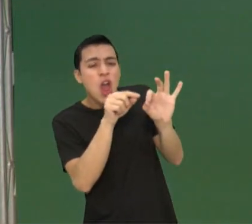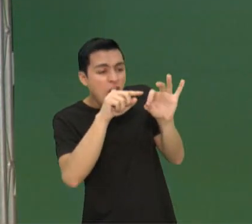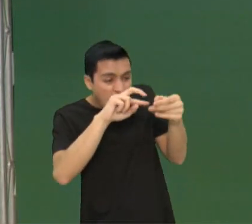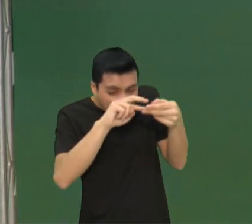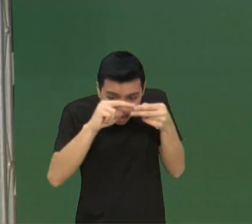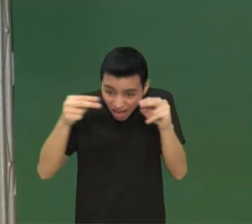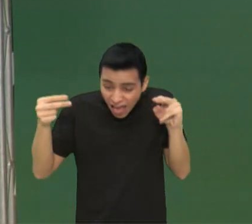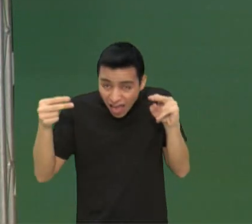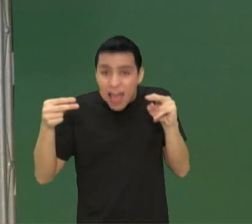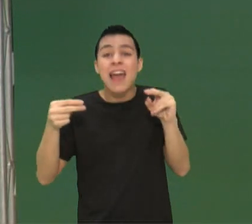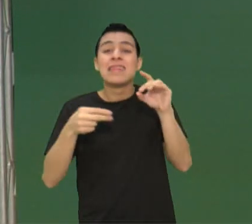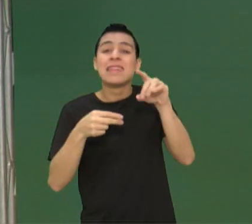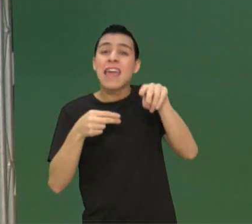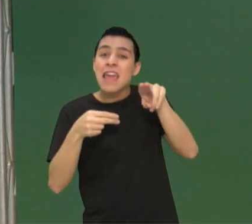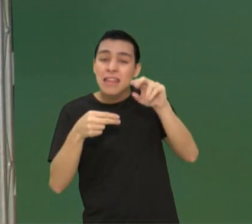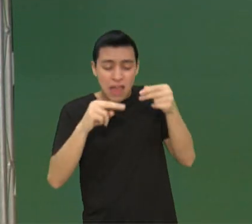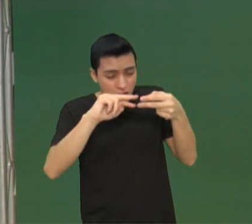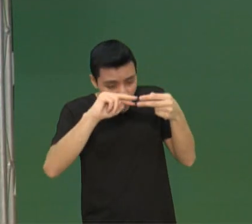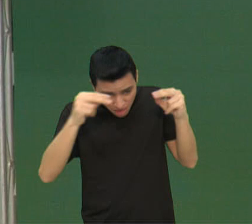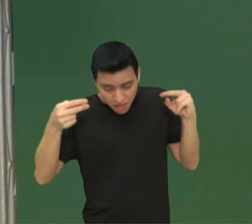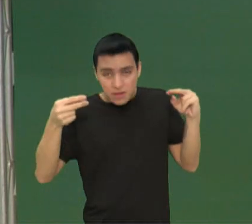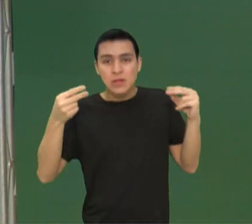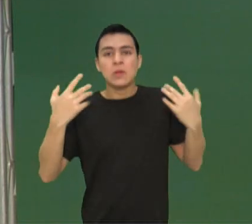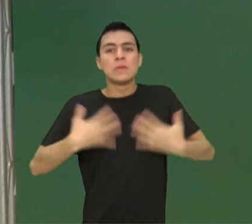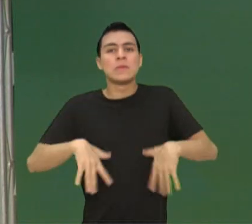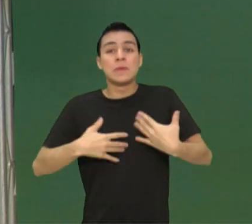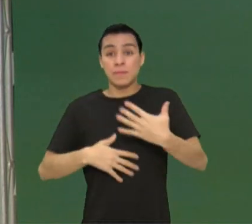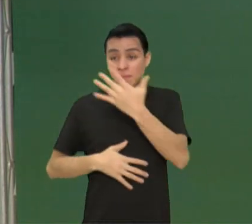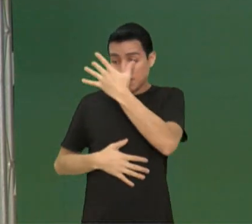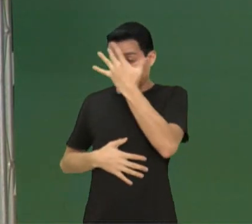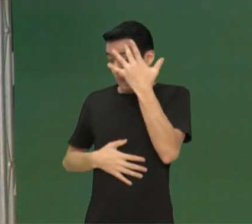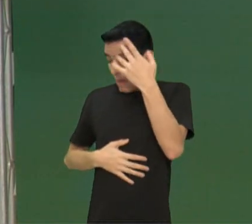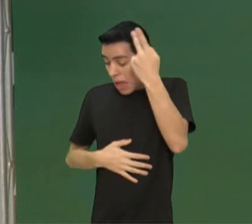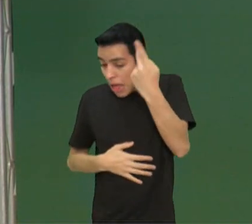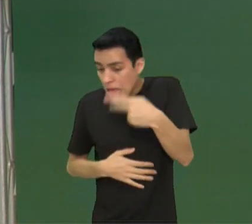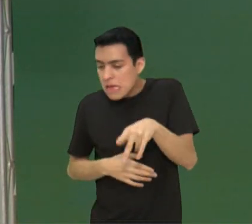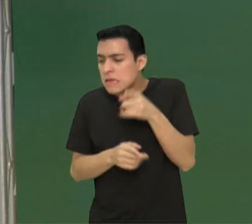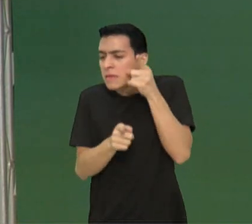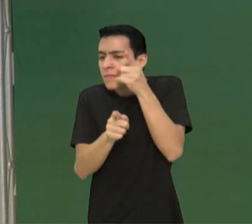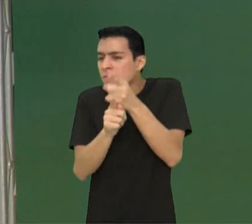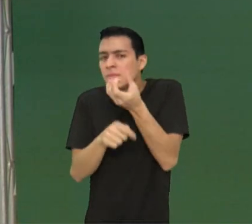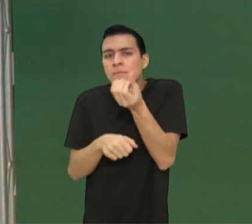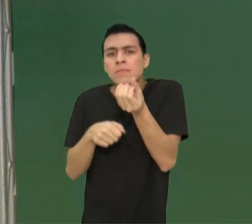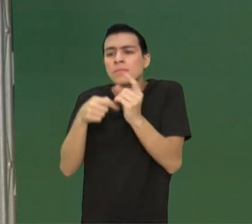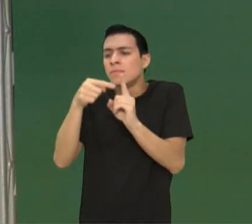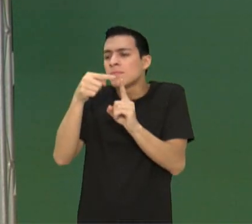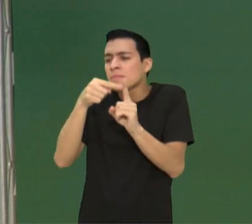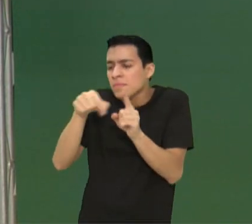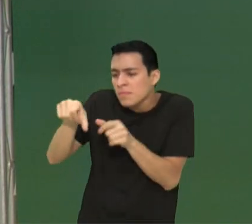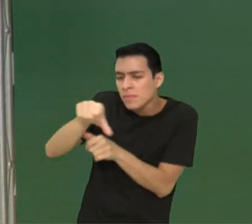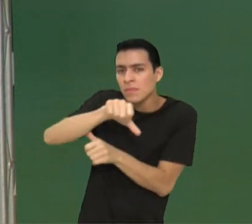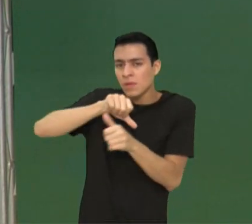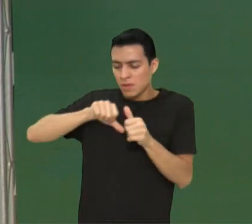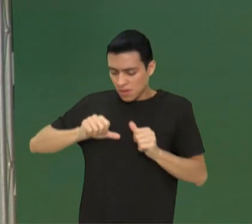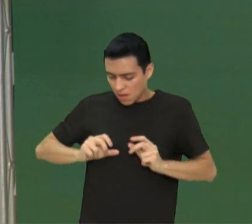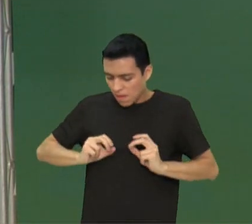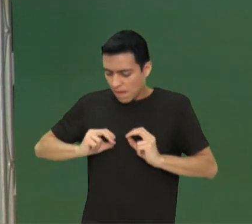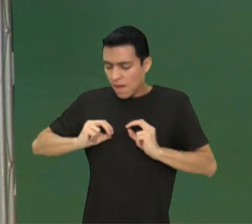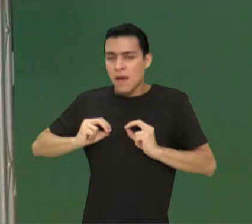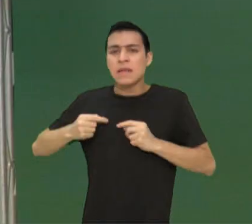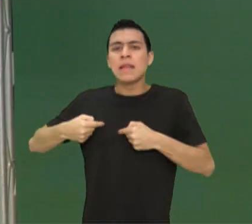ácidos nucleicos. Brasileiros descobrem 6 novas mutações para o câncer de mama e